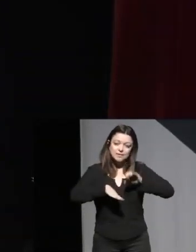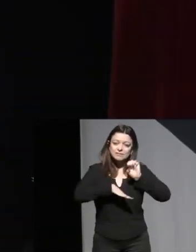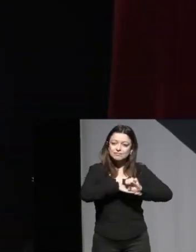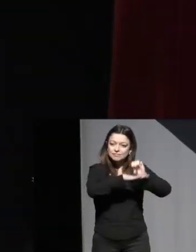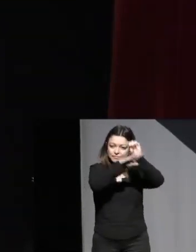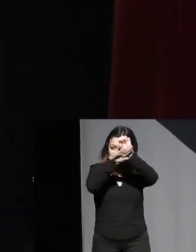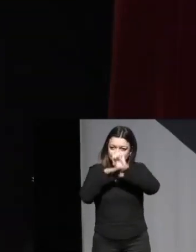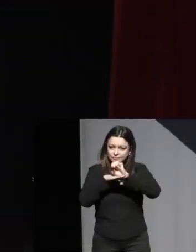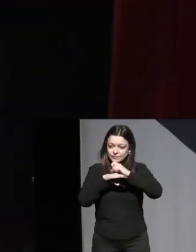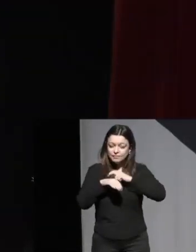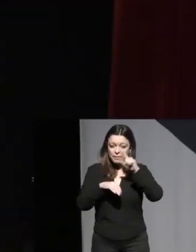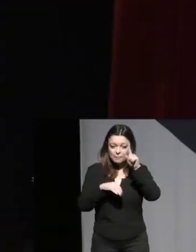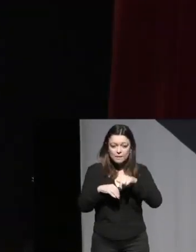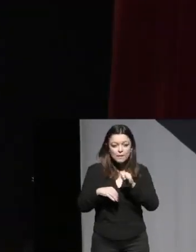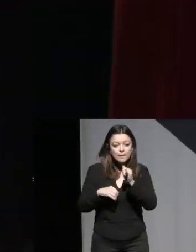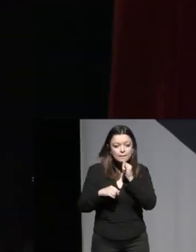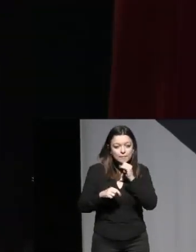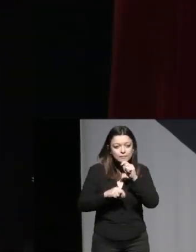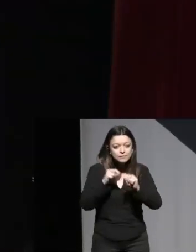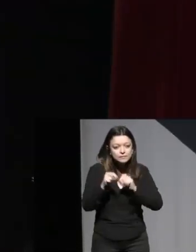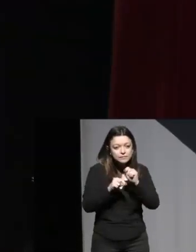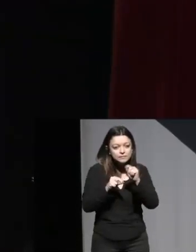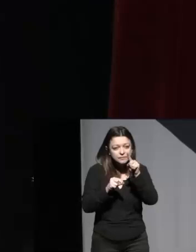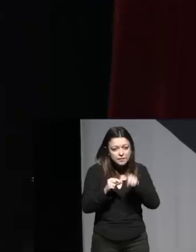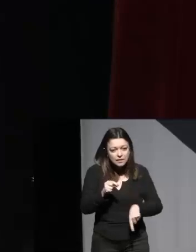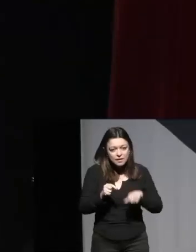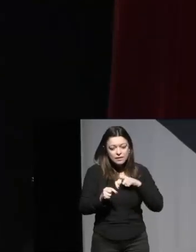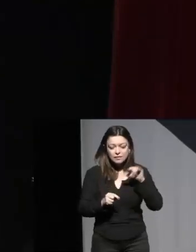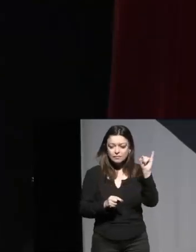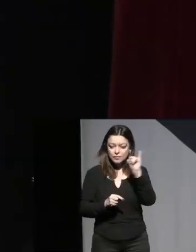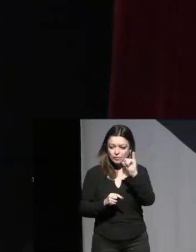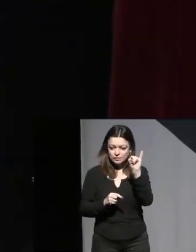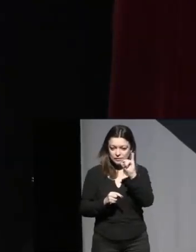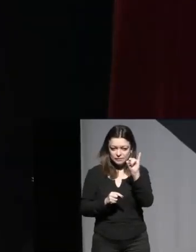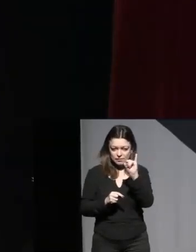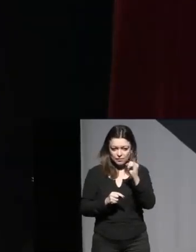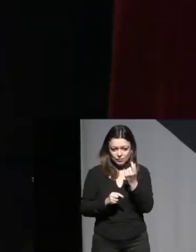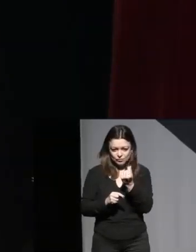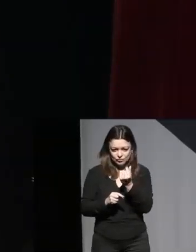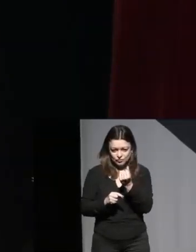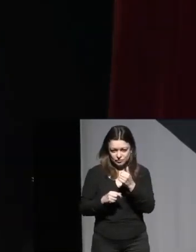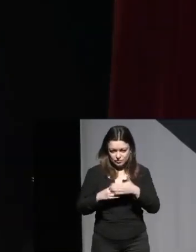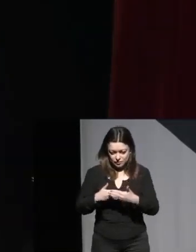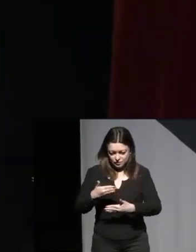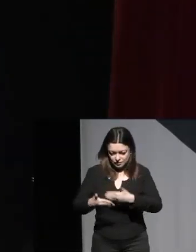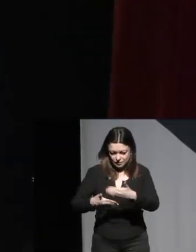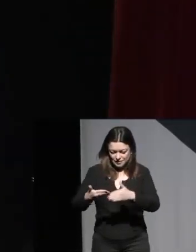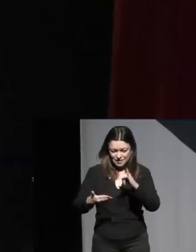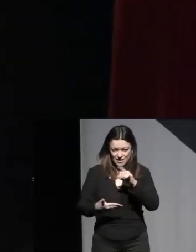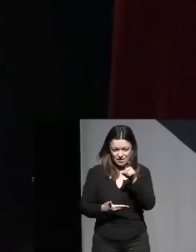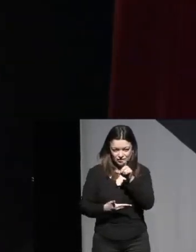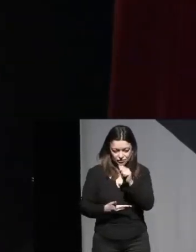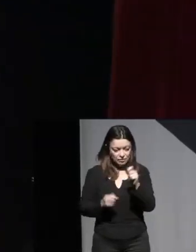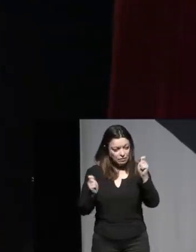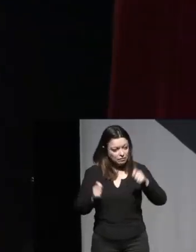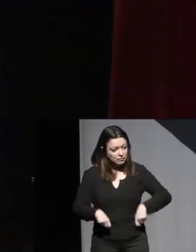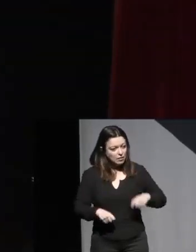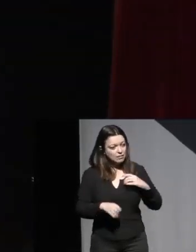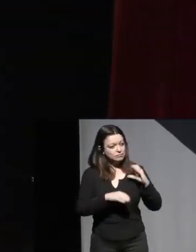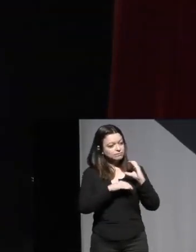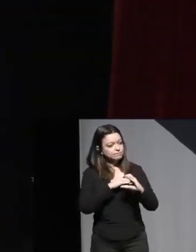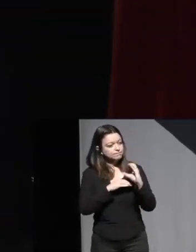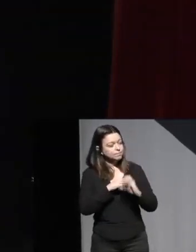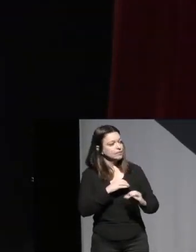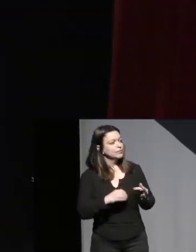de forma a não reduzir o caixa naquele momento, e joga o crédito lá para frente. As formas de manter a